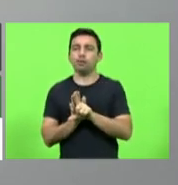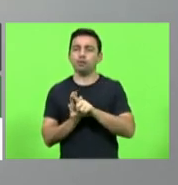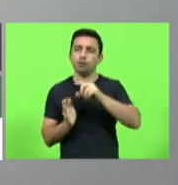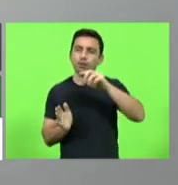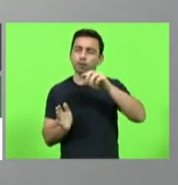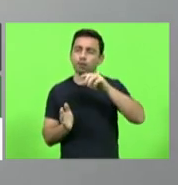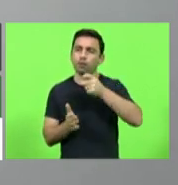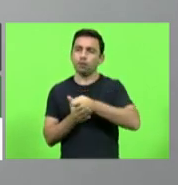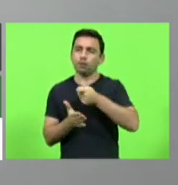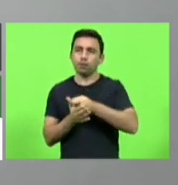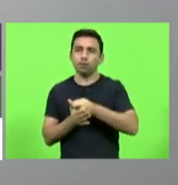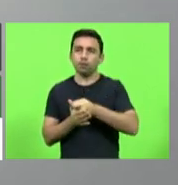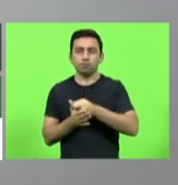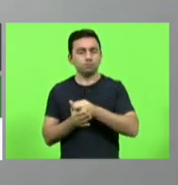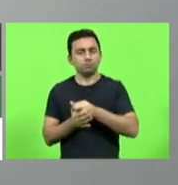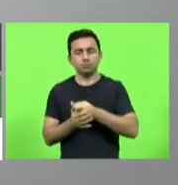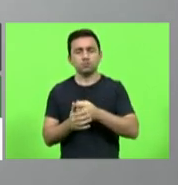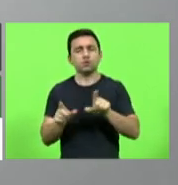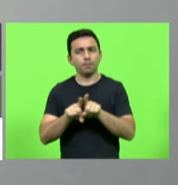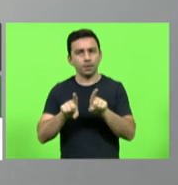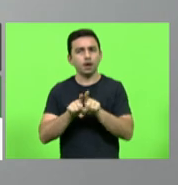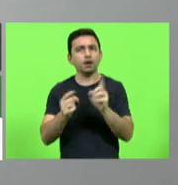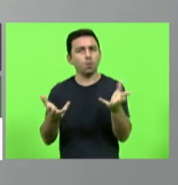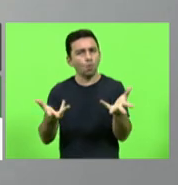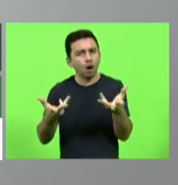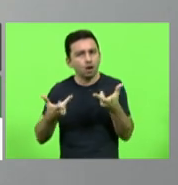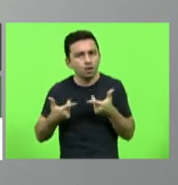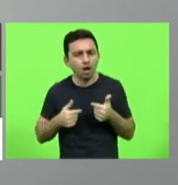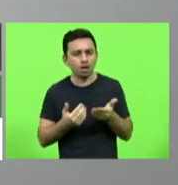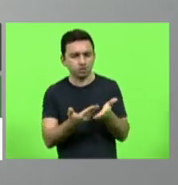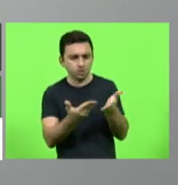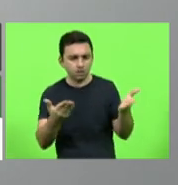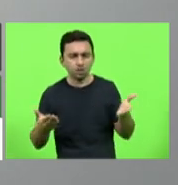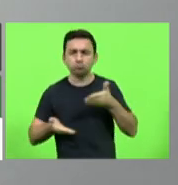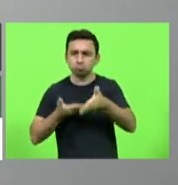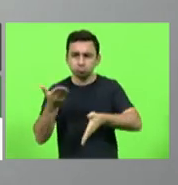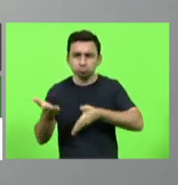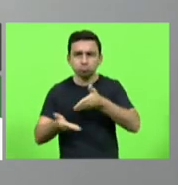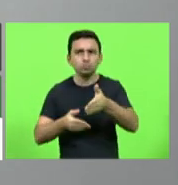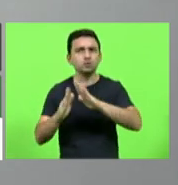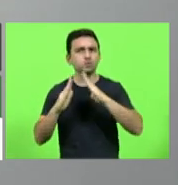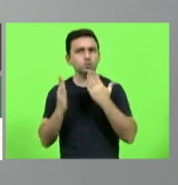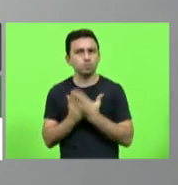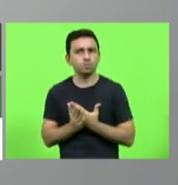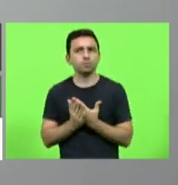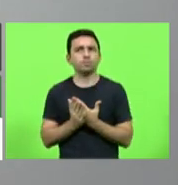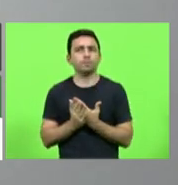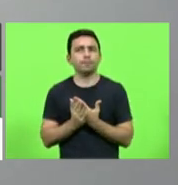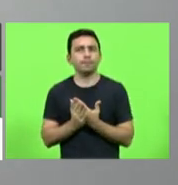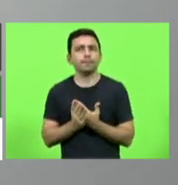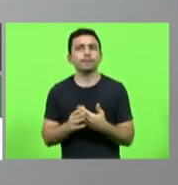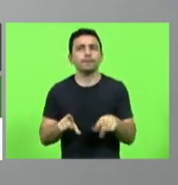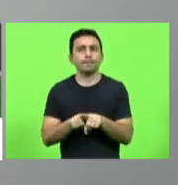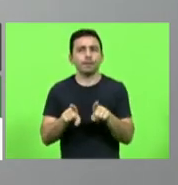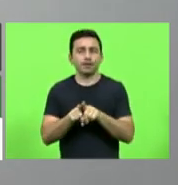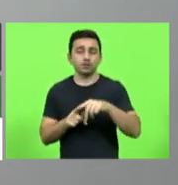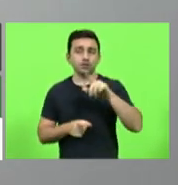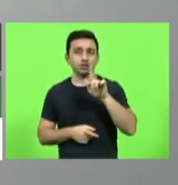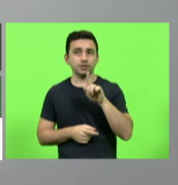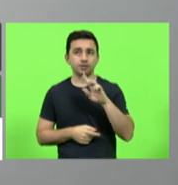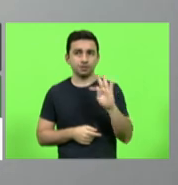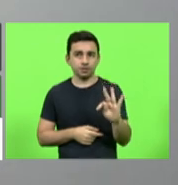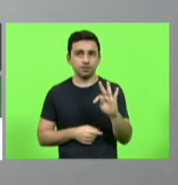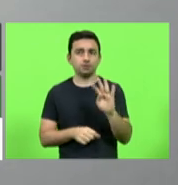para a qualidade desse serviço a ser prestado nas escolas. Fazem parte, então, do GT estadual,